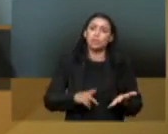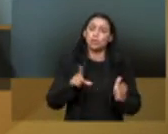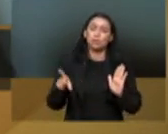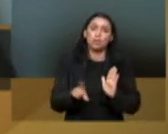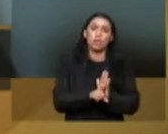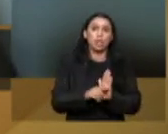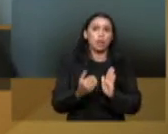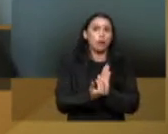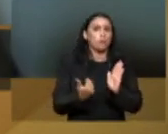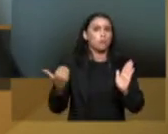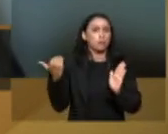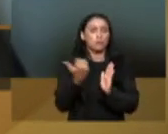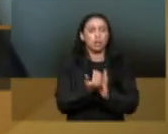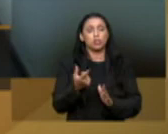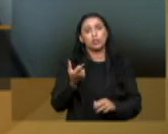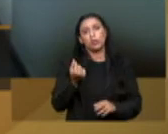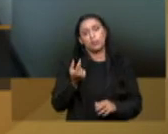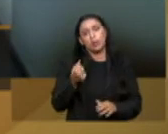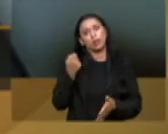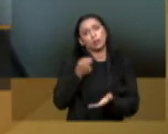desses tributos.